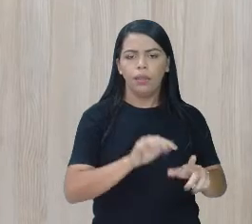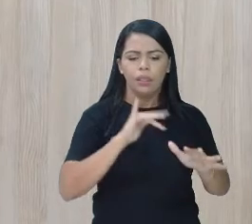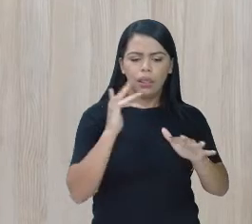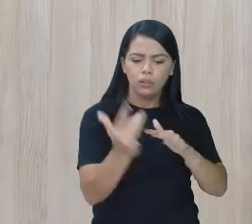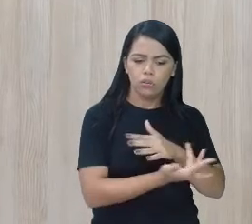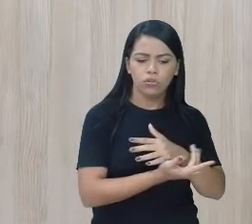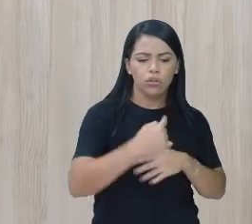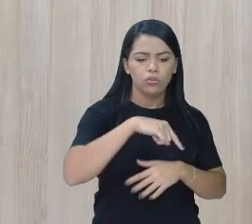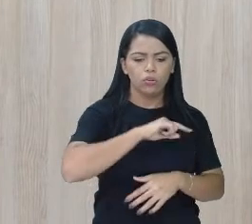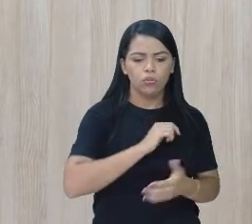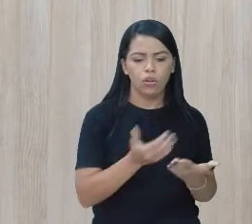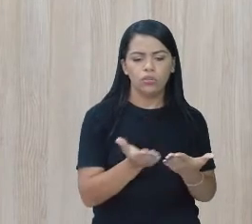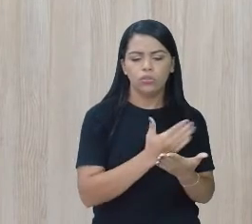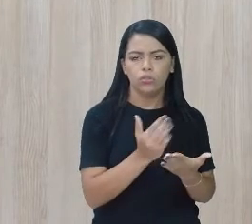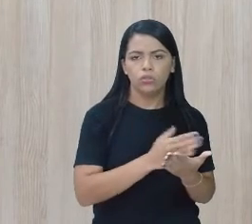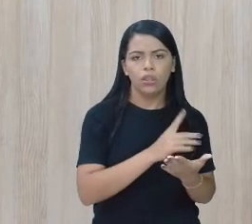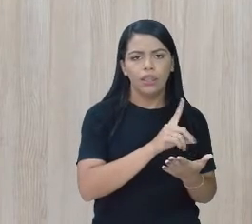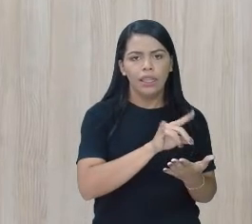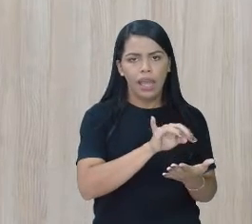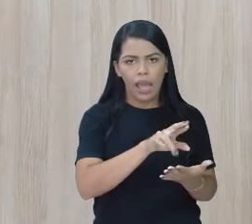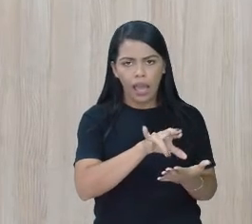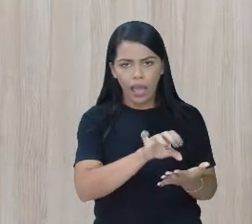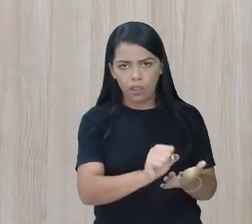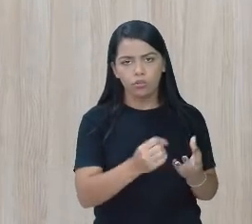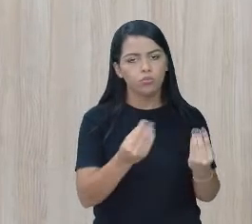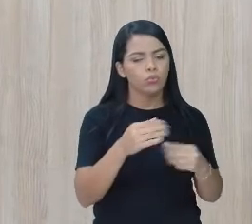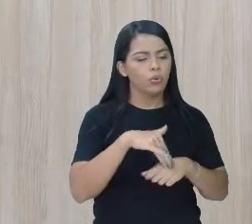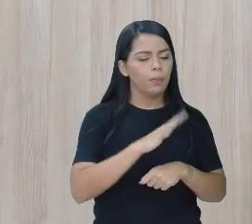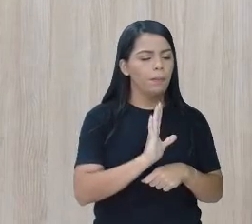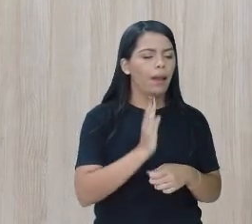sociais, nos nossos diários, é muito mais comum que